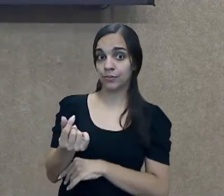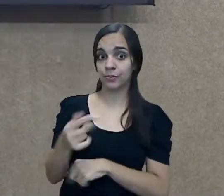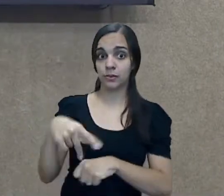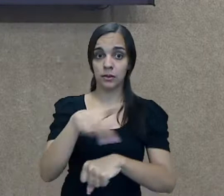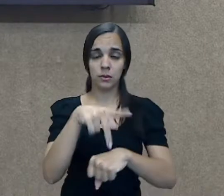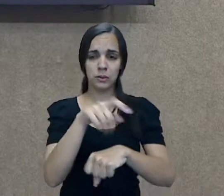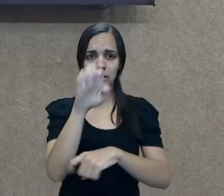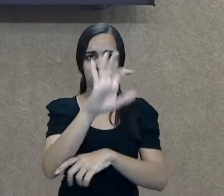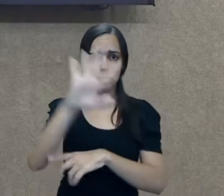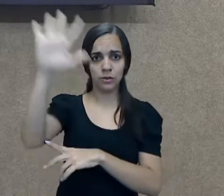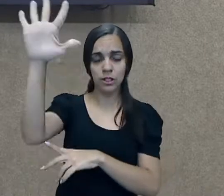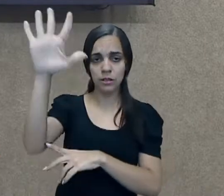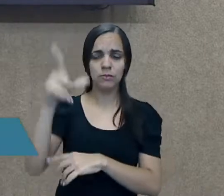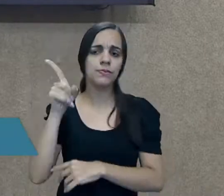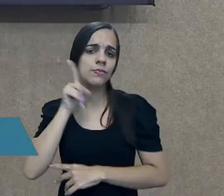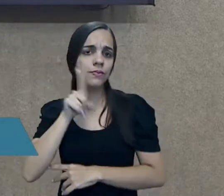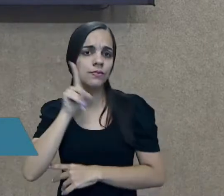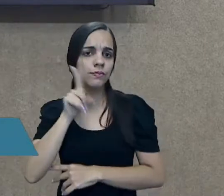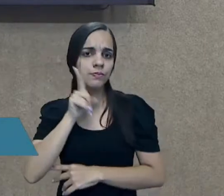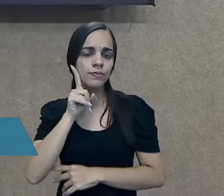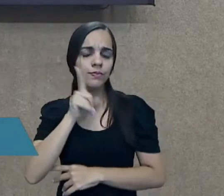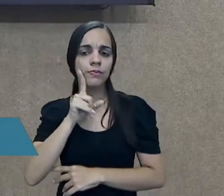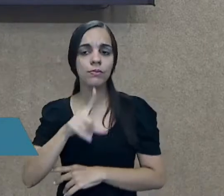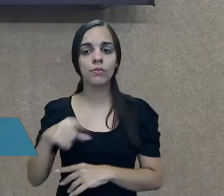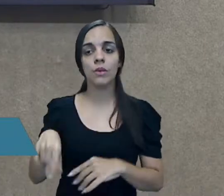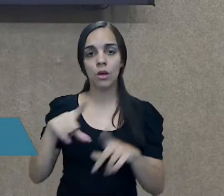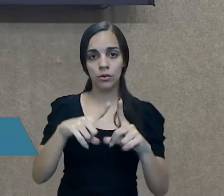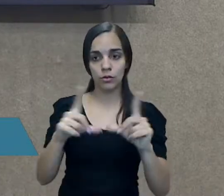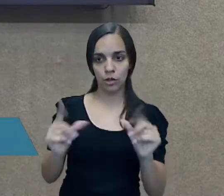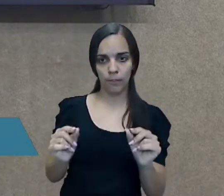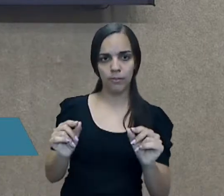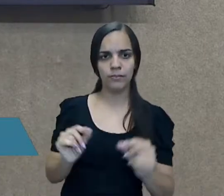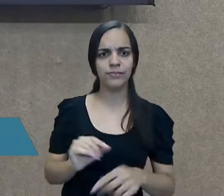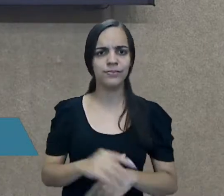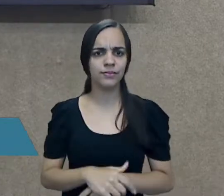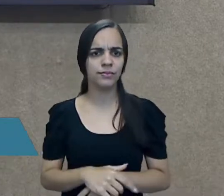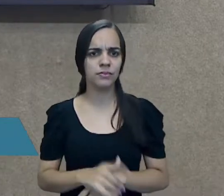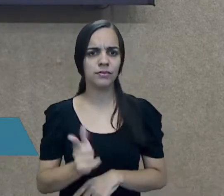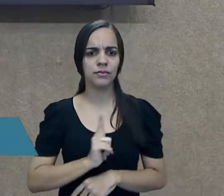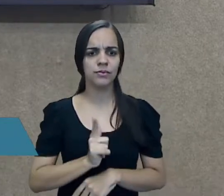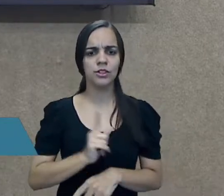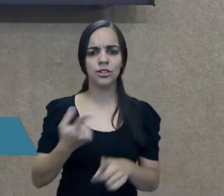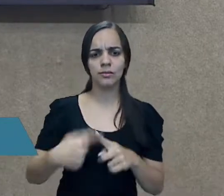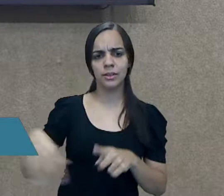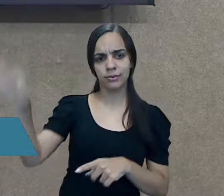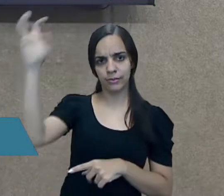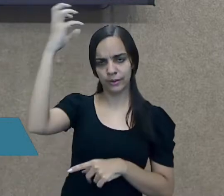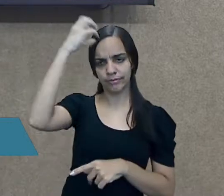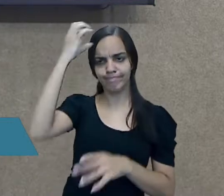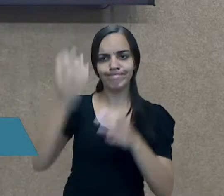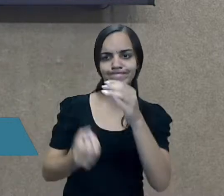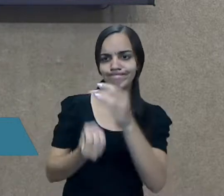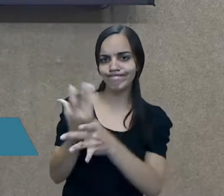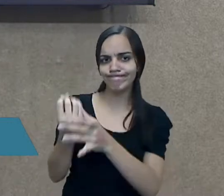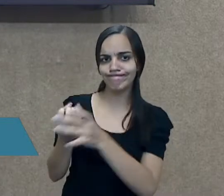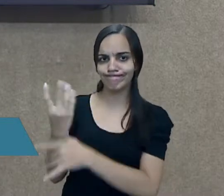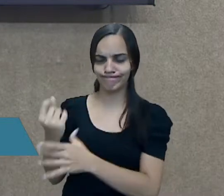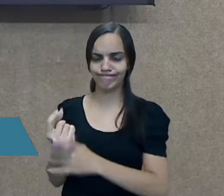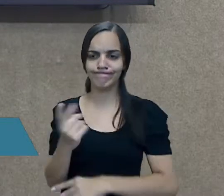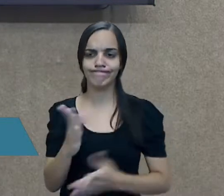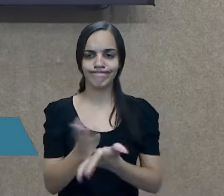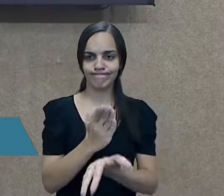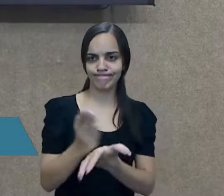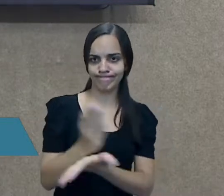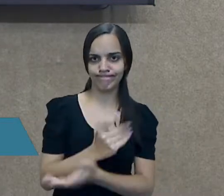da Europa, Estados Unidos e Japão, criaram o chamado imperialismo das grandes